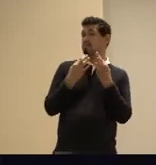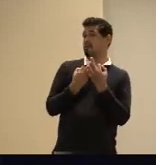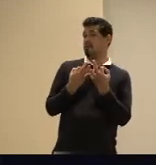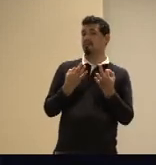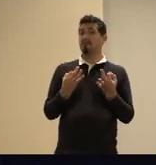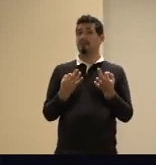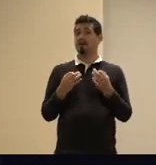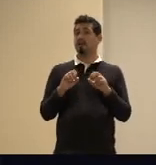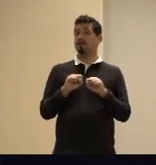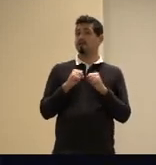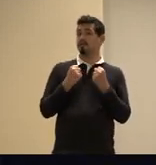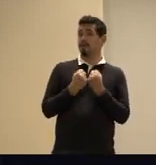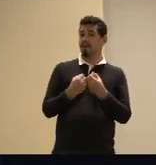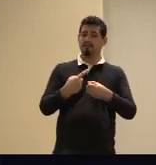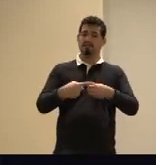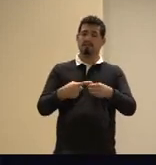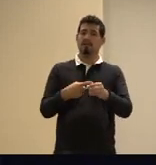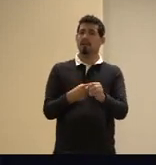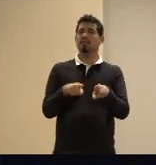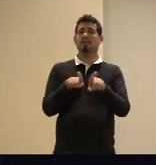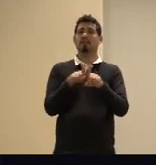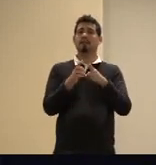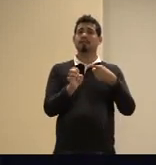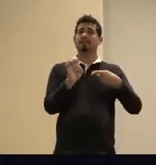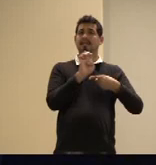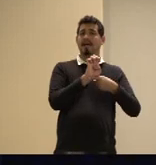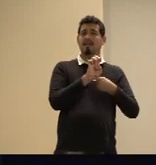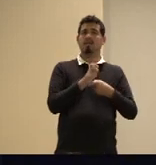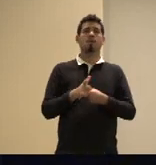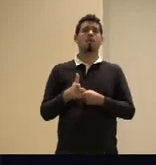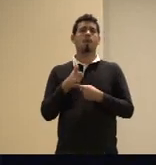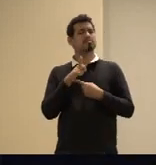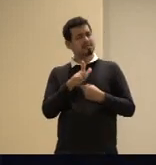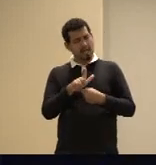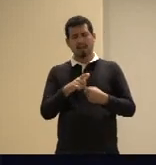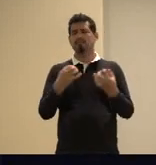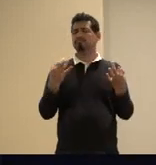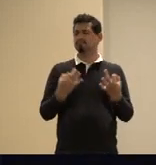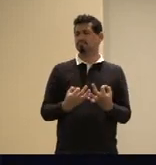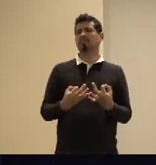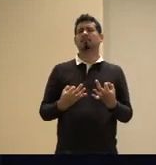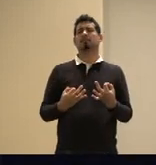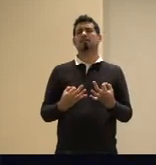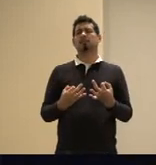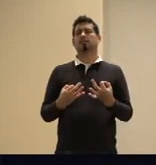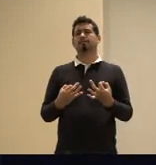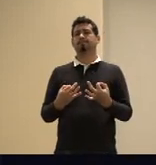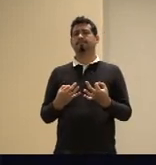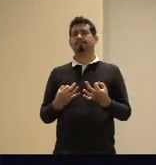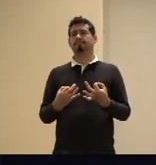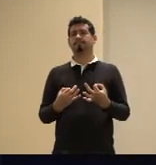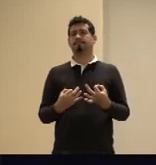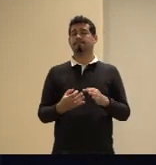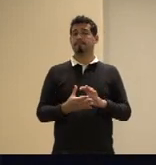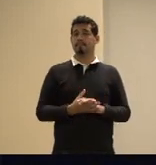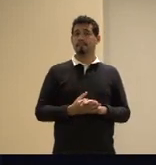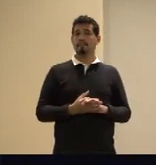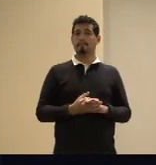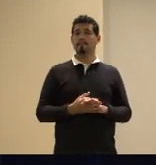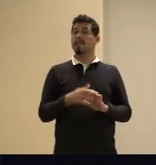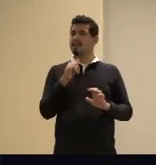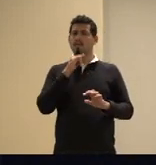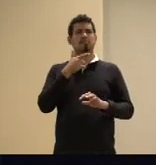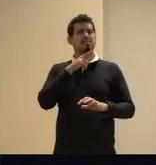a sociedade, o Estado, consiga fazer com que ele, por suas próprias